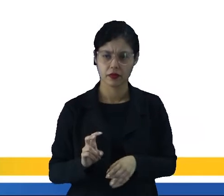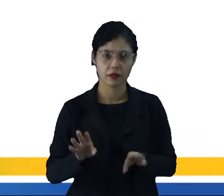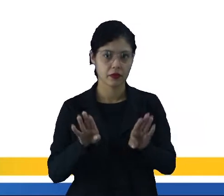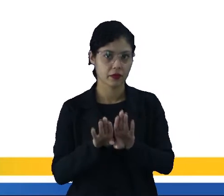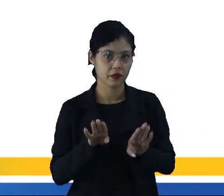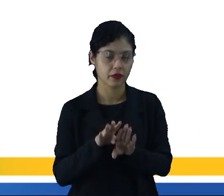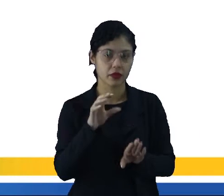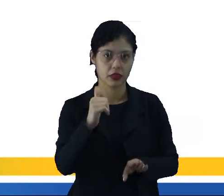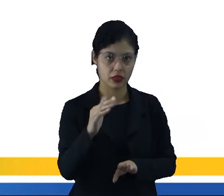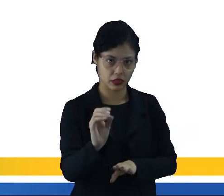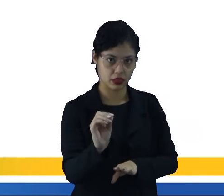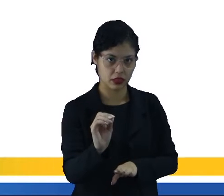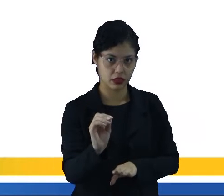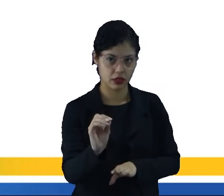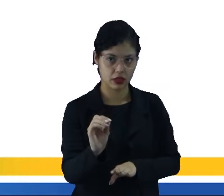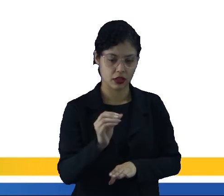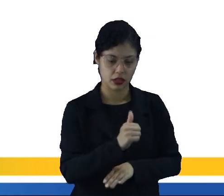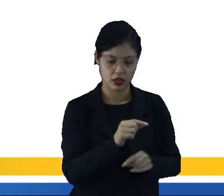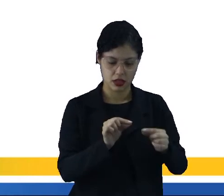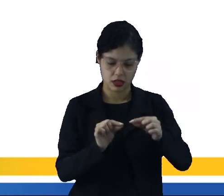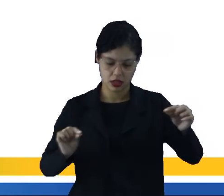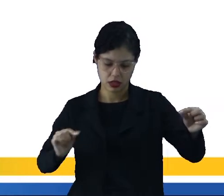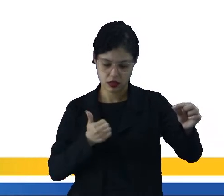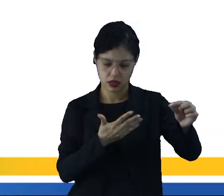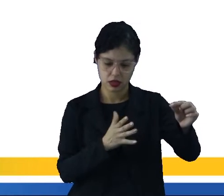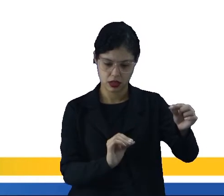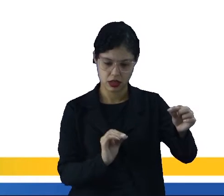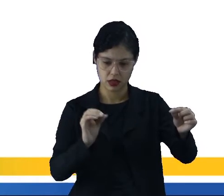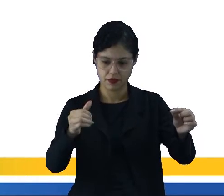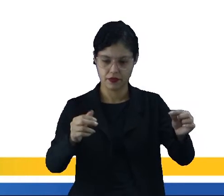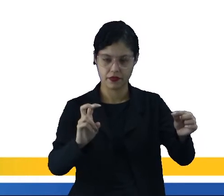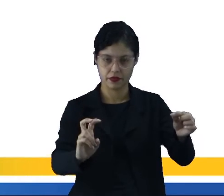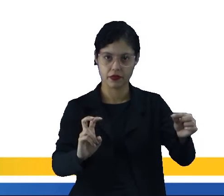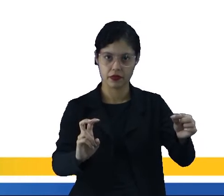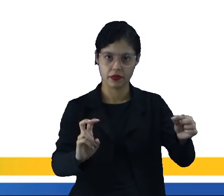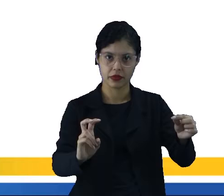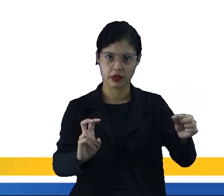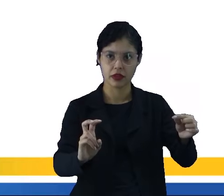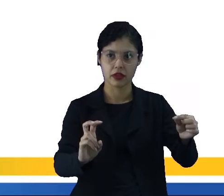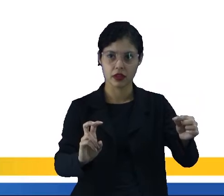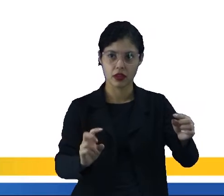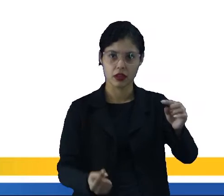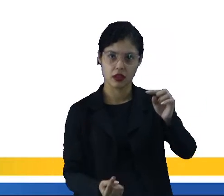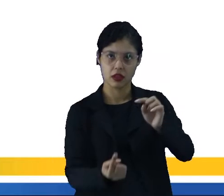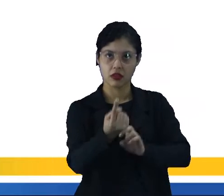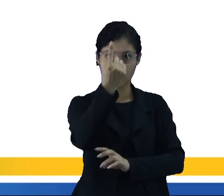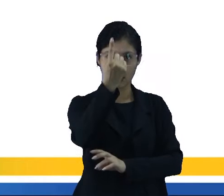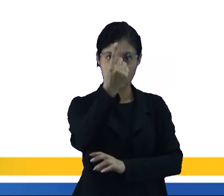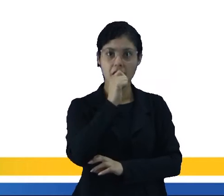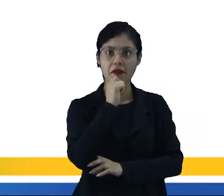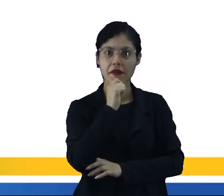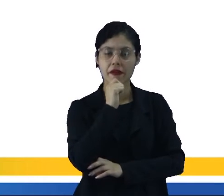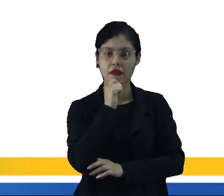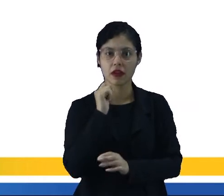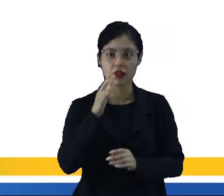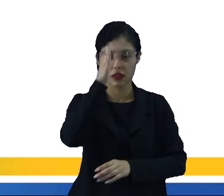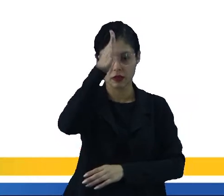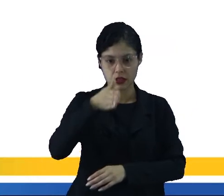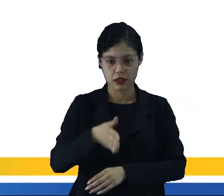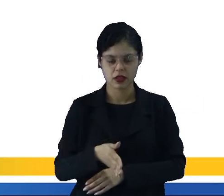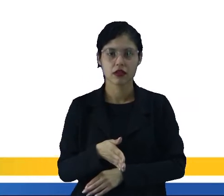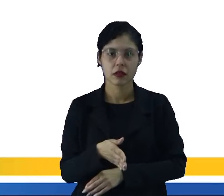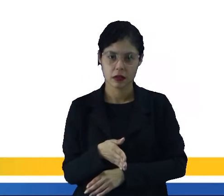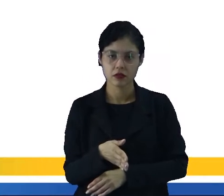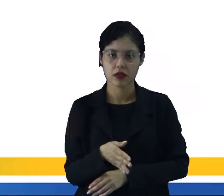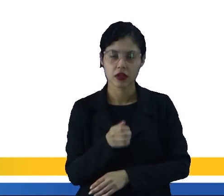aqui ó é 10 se aqui é 10 e aqui sai do vértice toca bem no centro vai tocar na metade desse lado